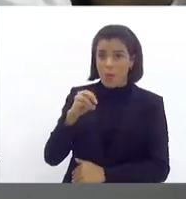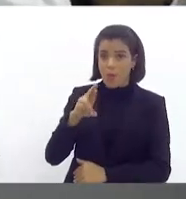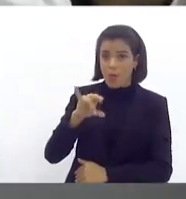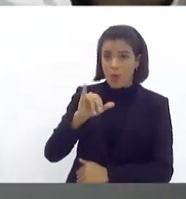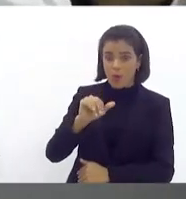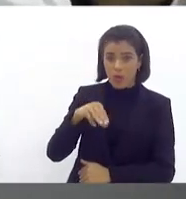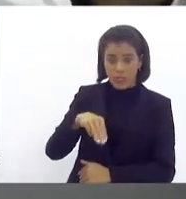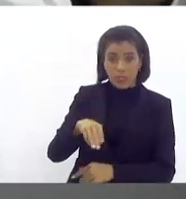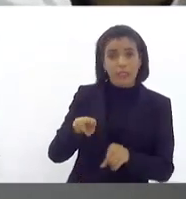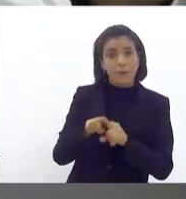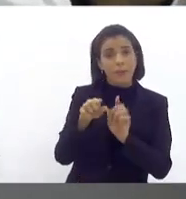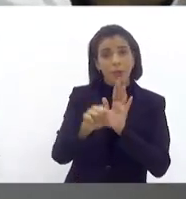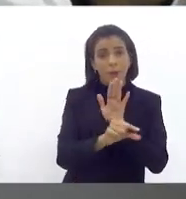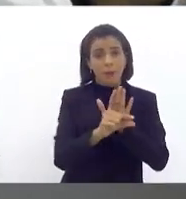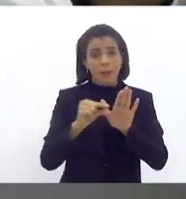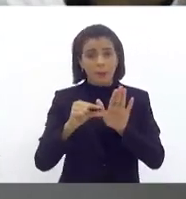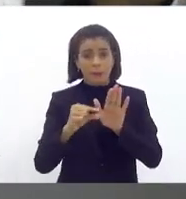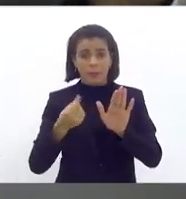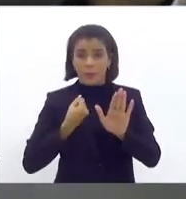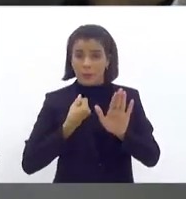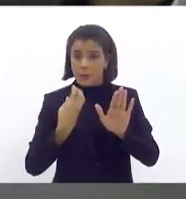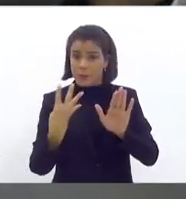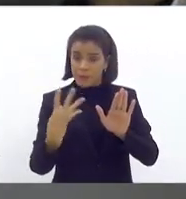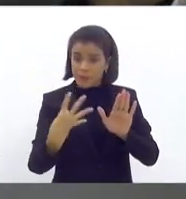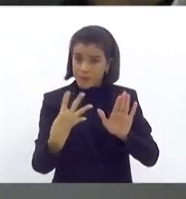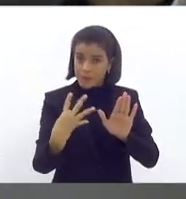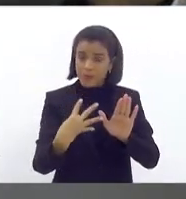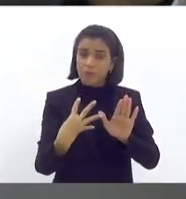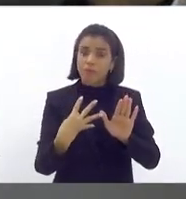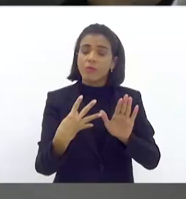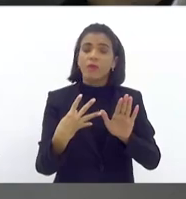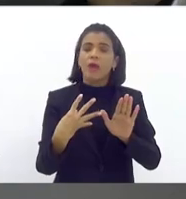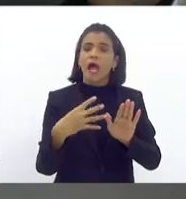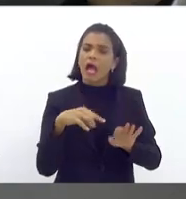do doutor Serginho. E eu acho que com isso a gente pode